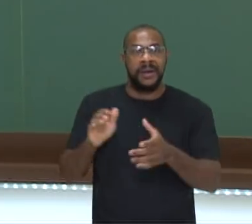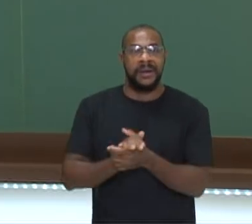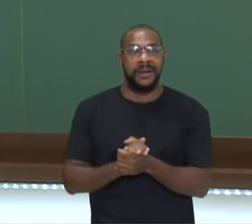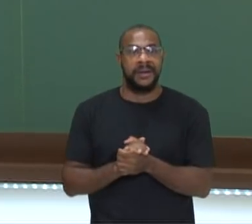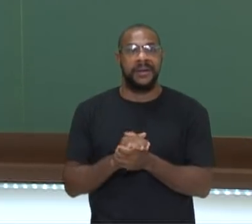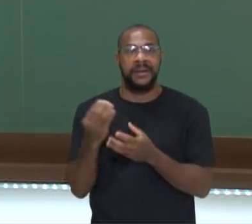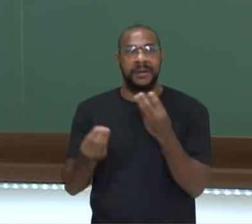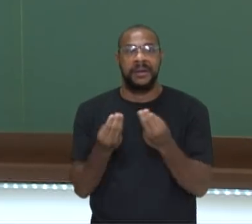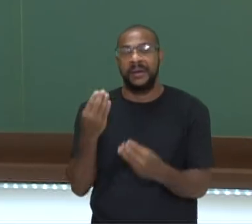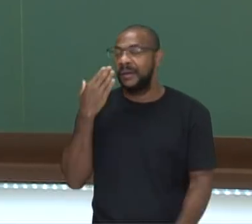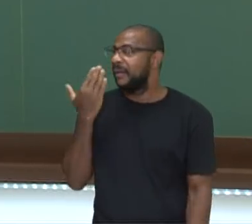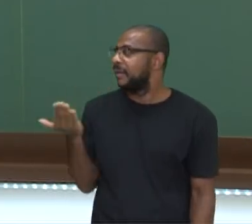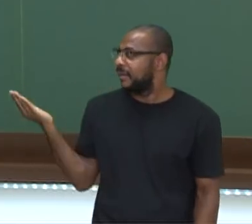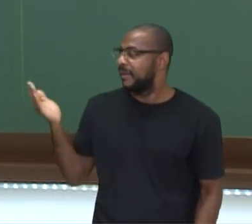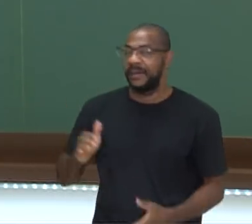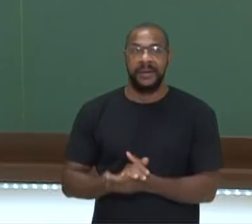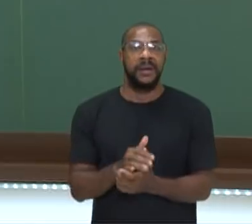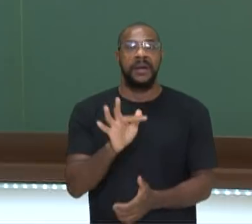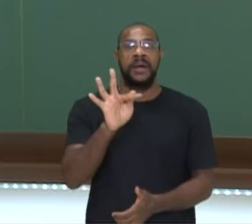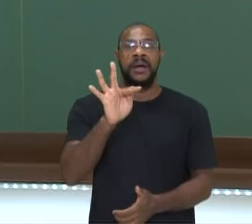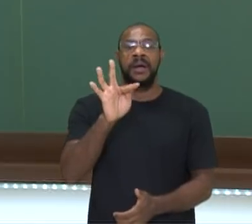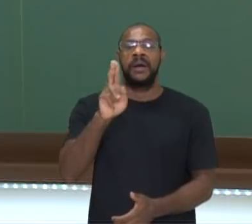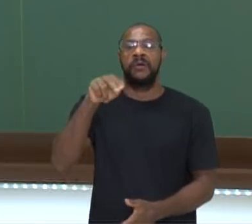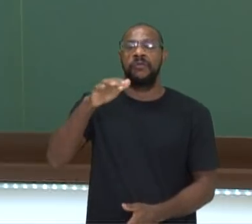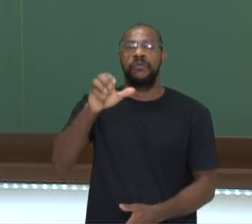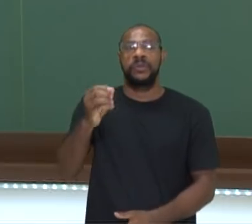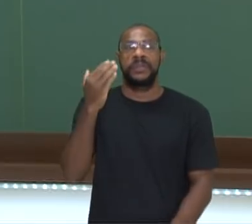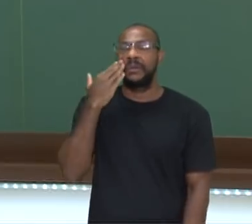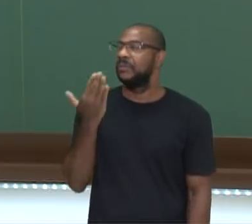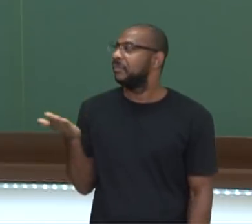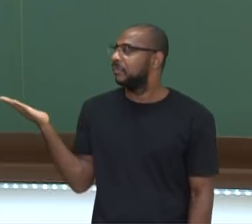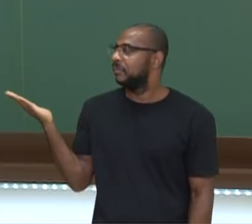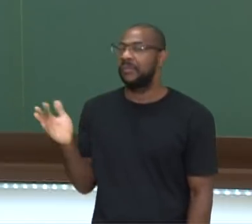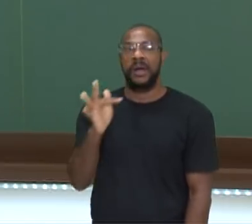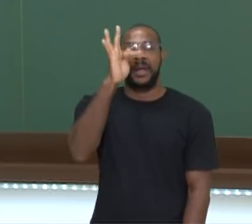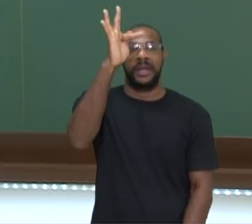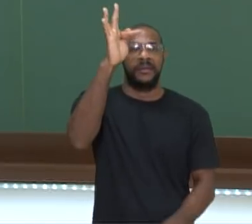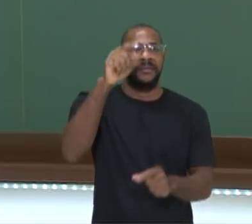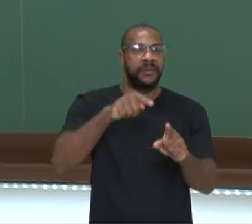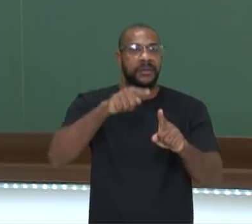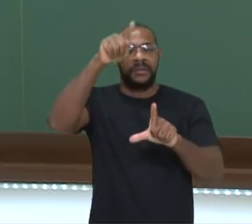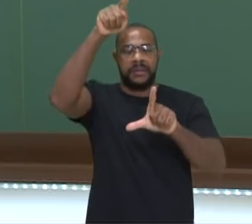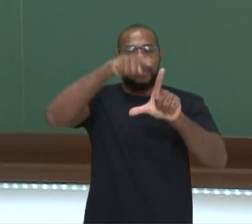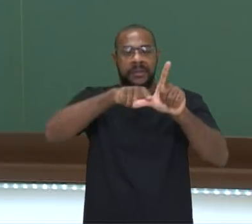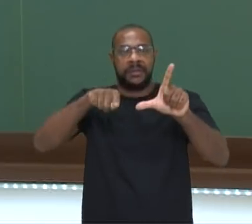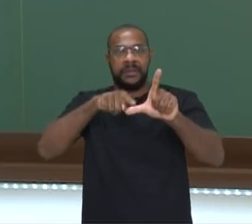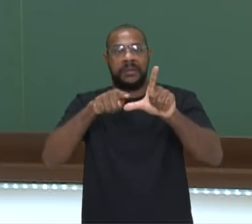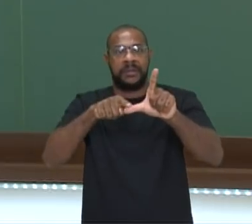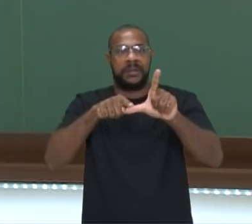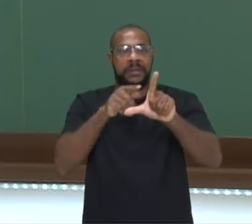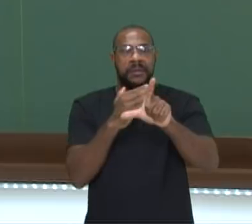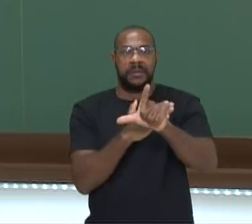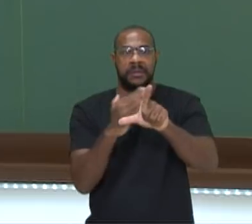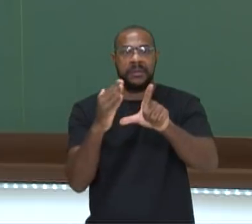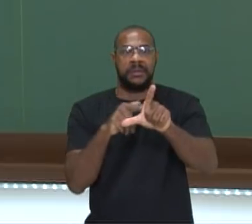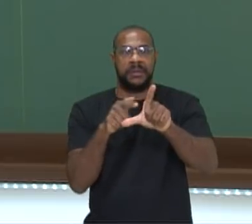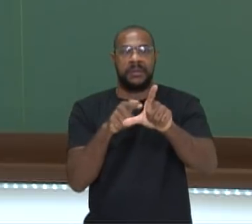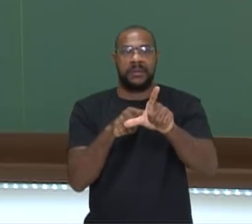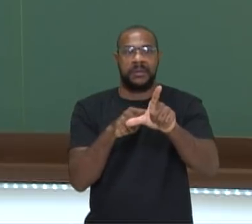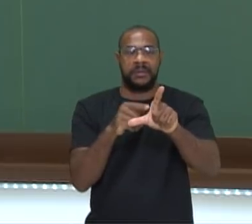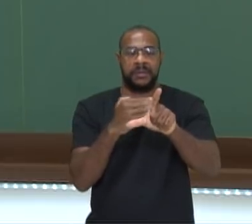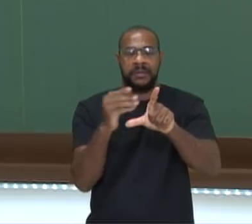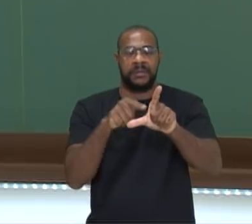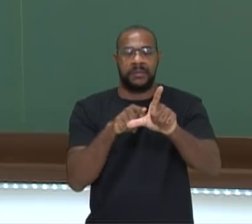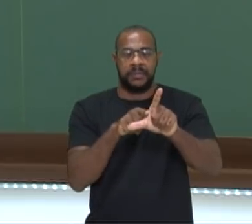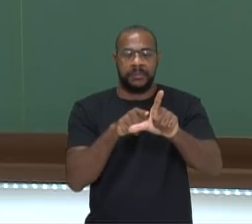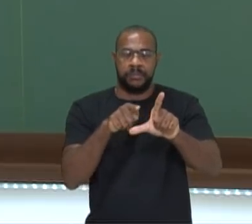primeiro grau ou uma função afim. Aqui, no caso, é o ponto inicial e aqui, no caso, já